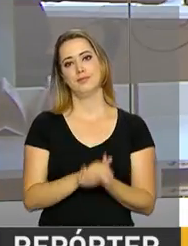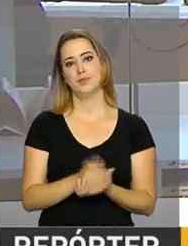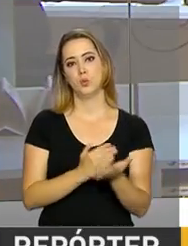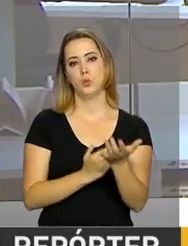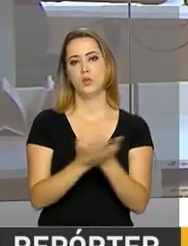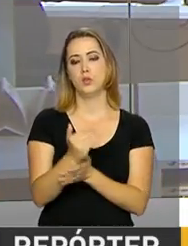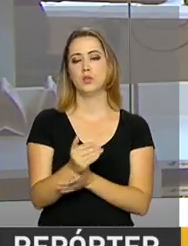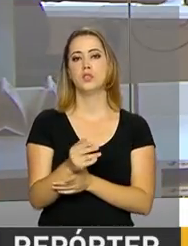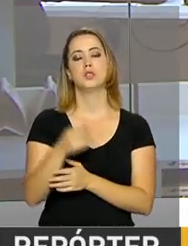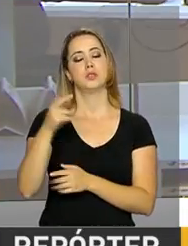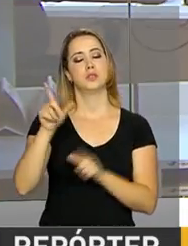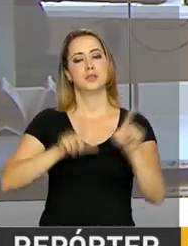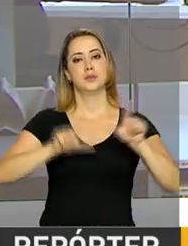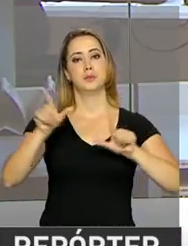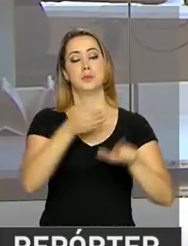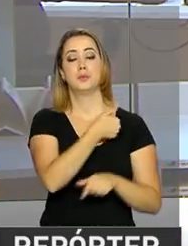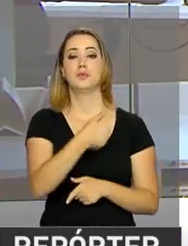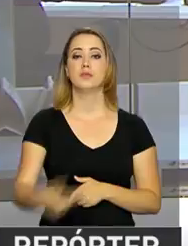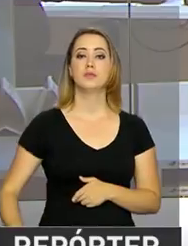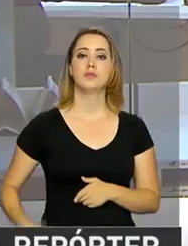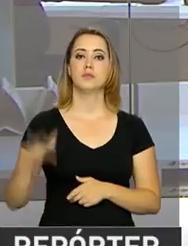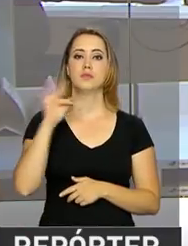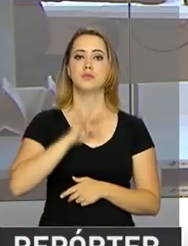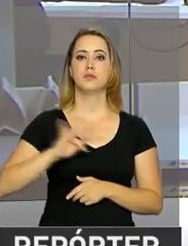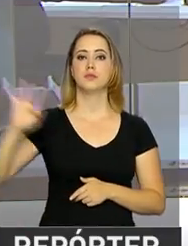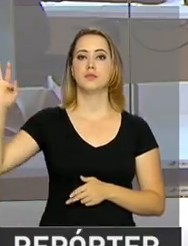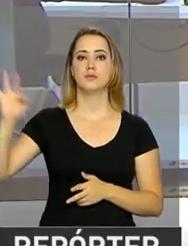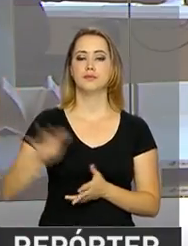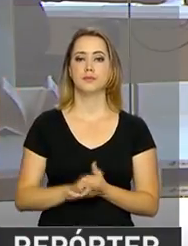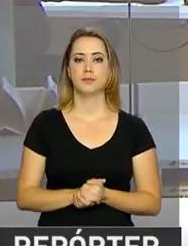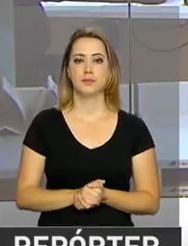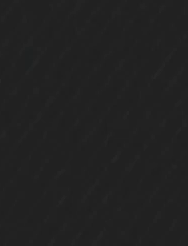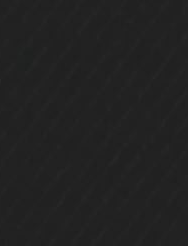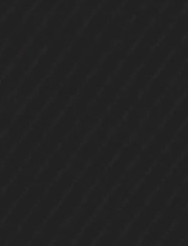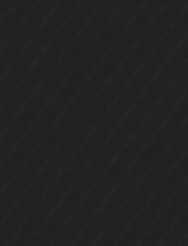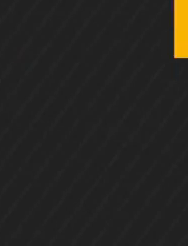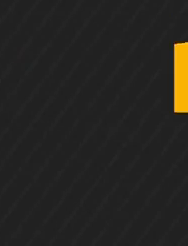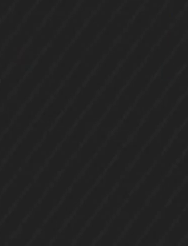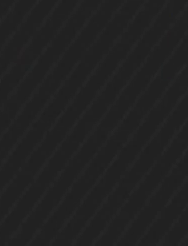sociais Continue com a gente NBR a TV do Governo